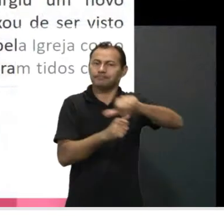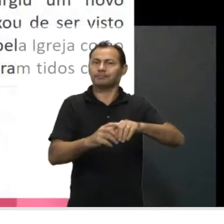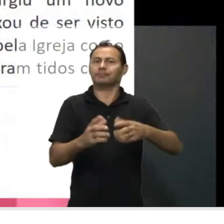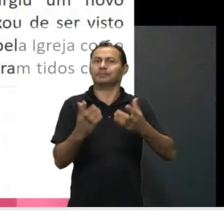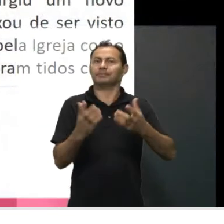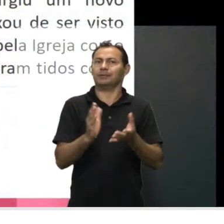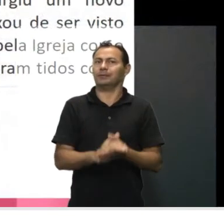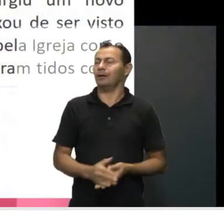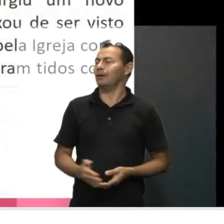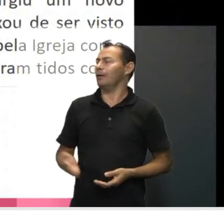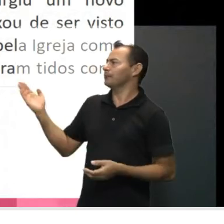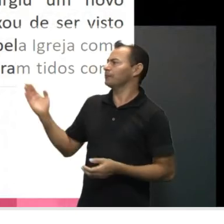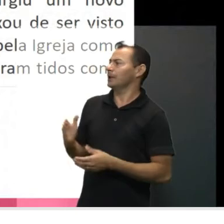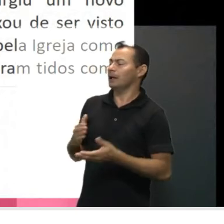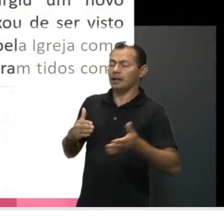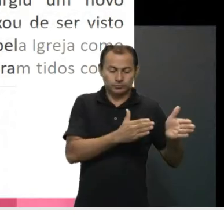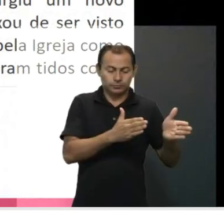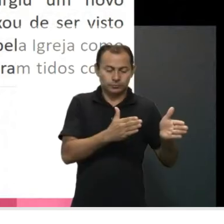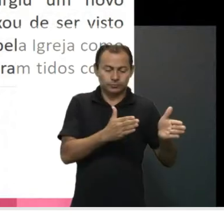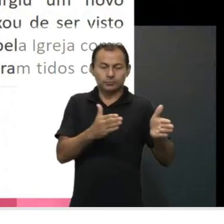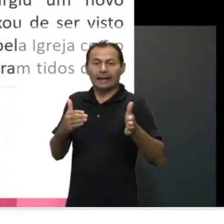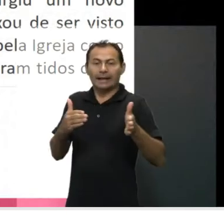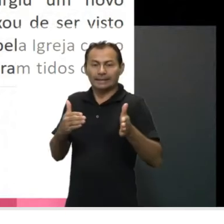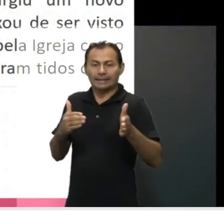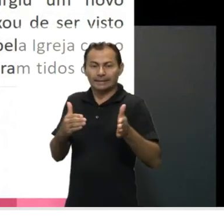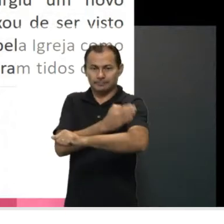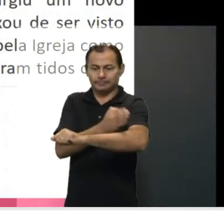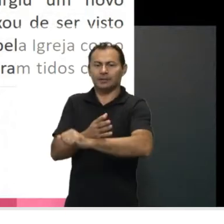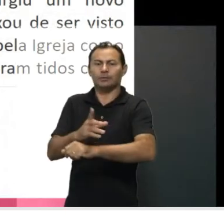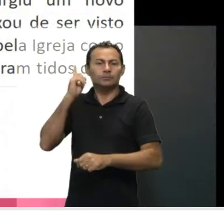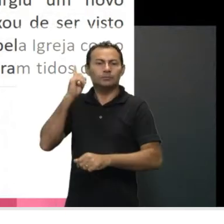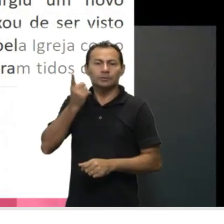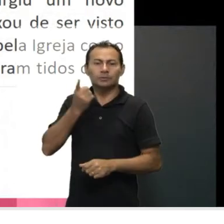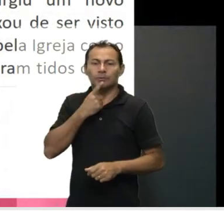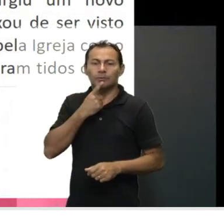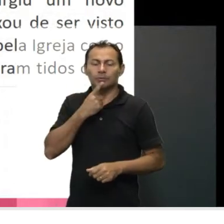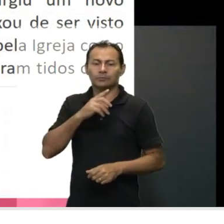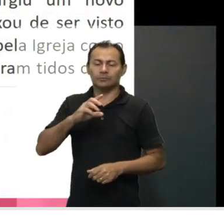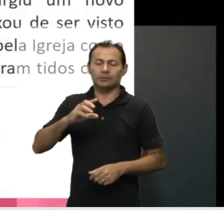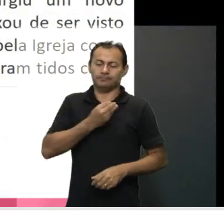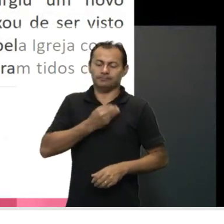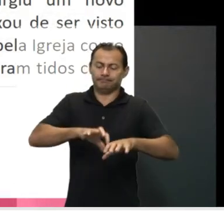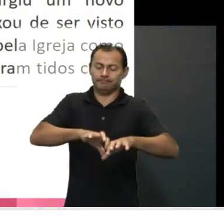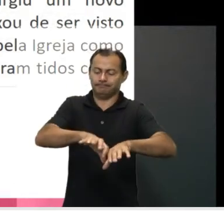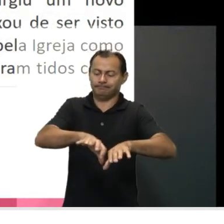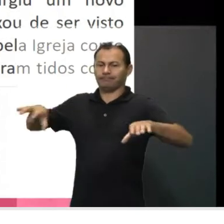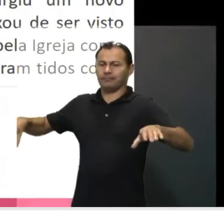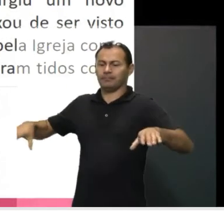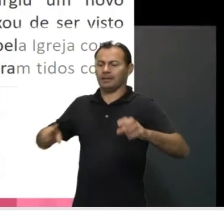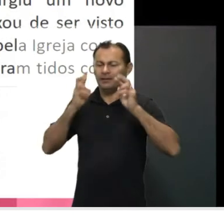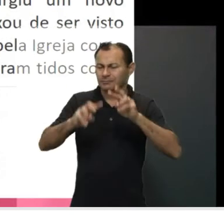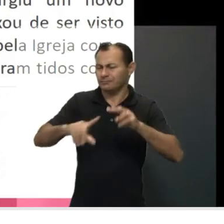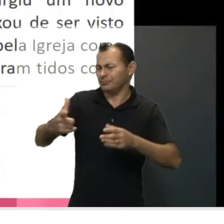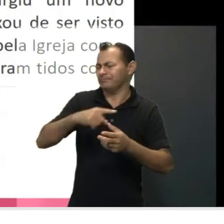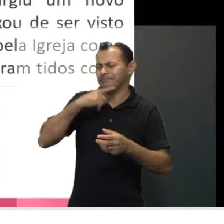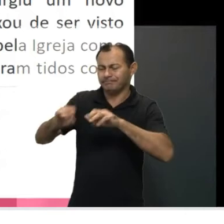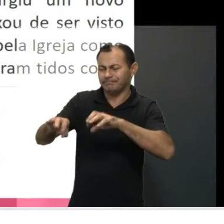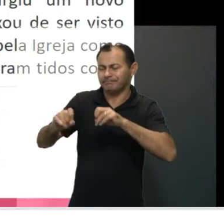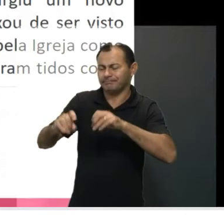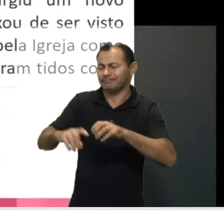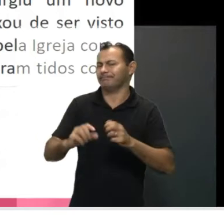Idade Média, então, as pessoas surdas viveram uma fase de exclusão, eram consideradas ineducáveis e incapazes de exercer qualquer tipo